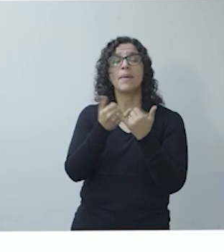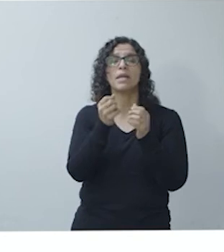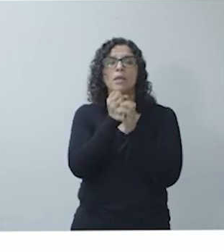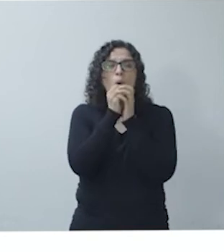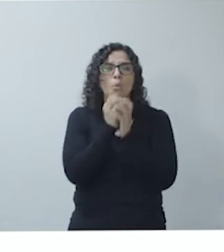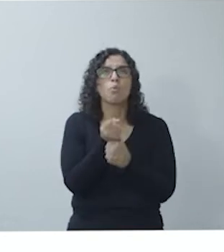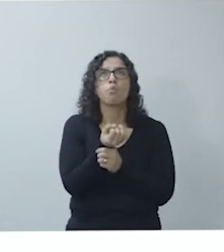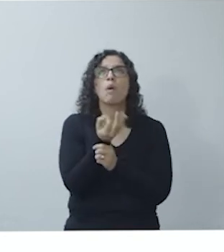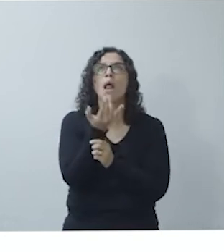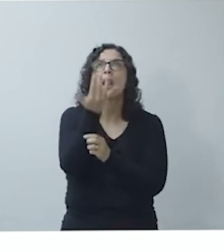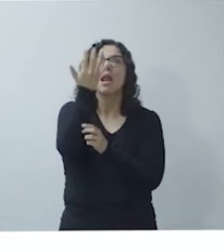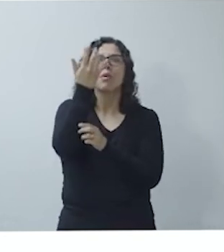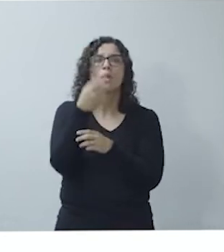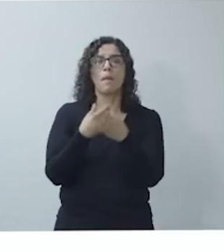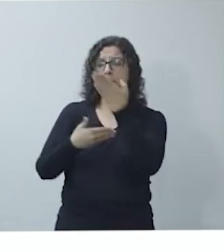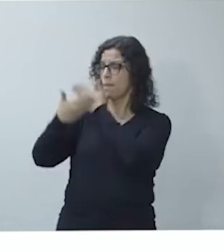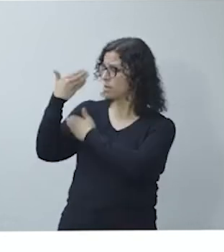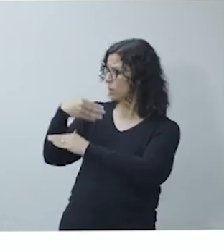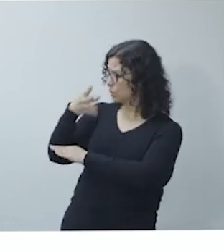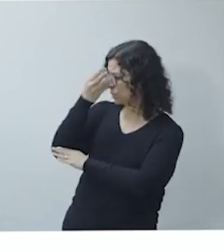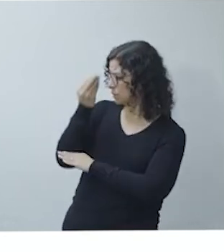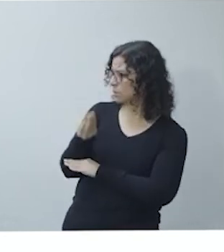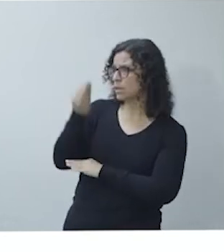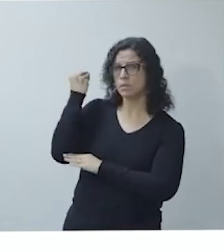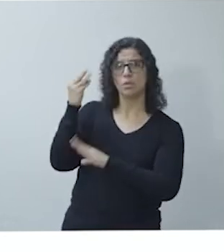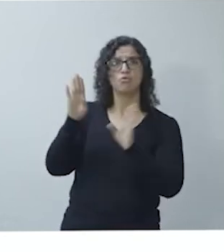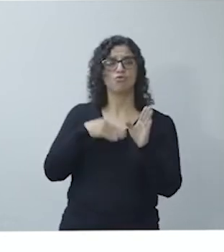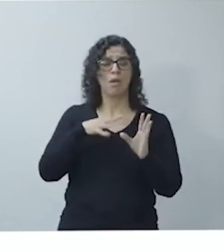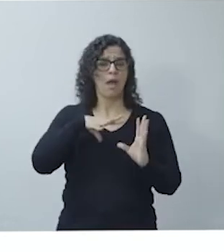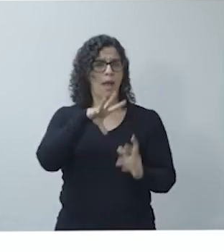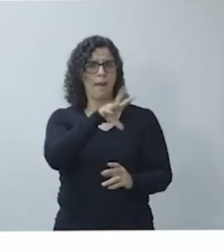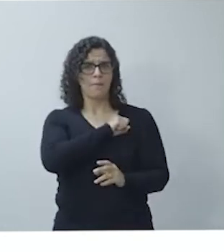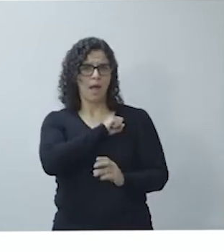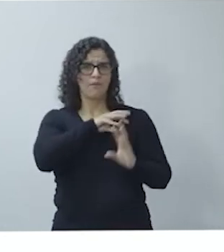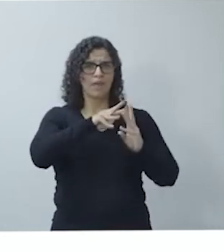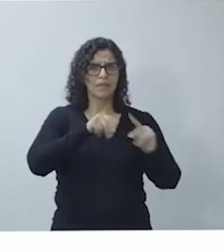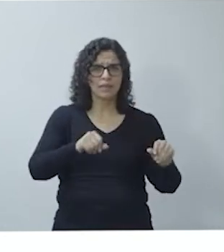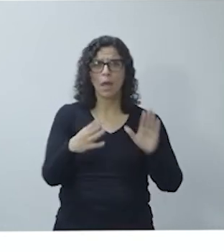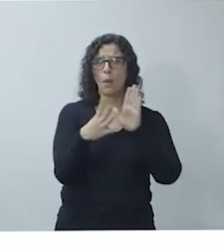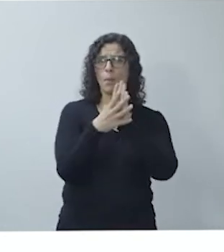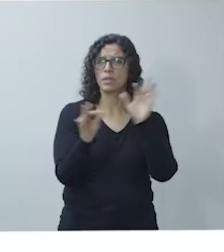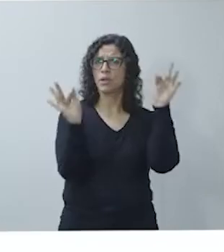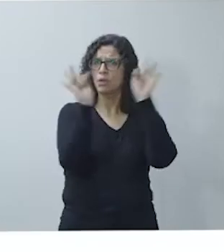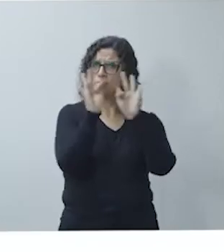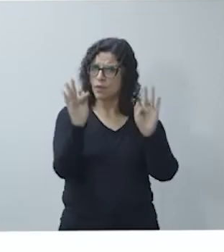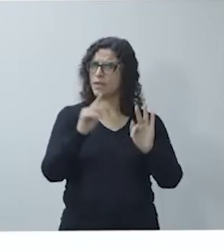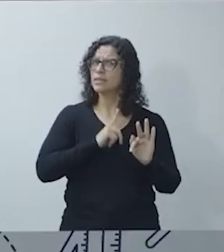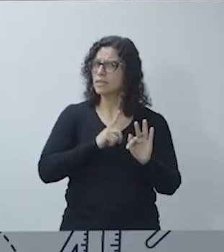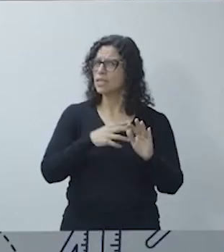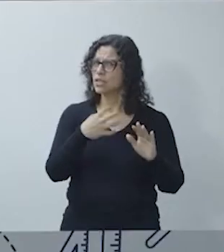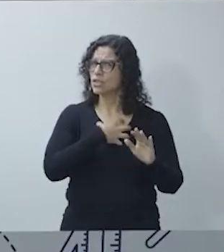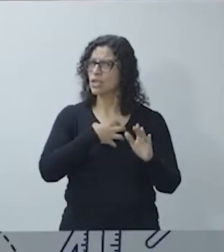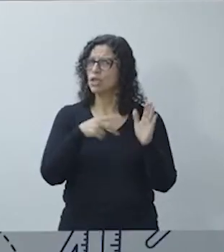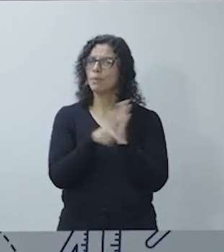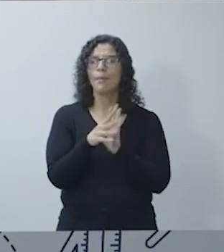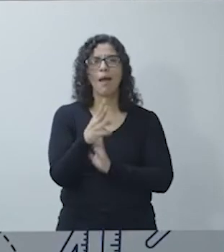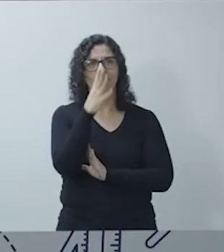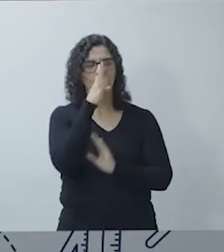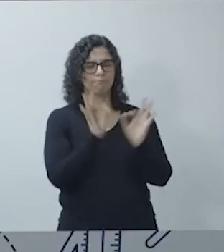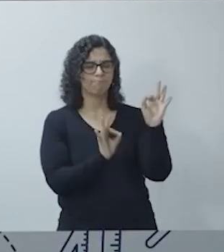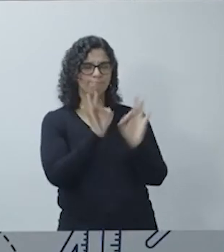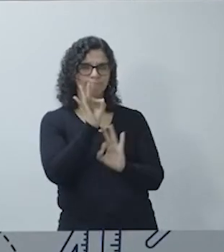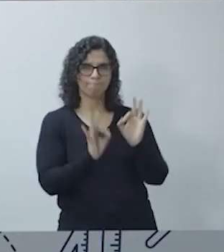Antenor esquecia o passado. Amava sua terra. Era o modelo de felicidade. Regulava